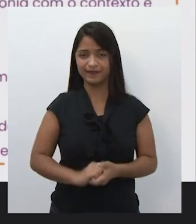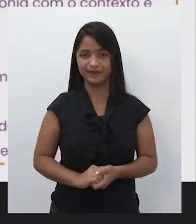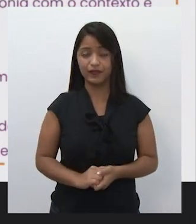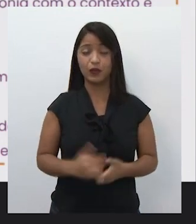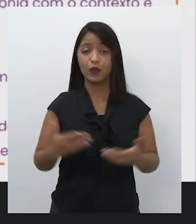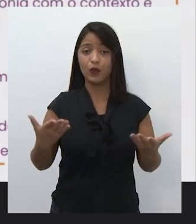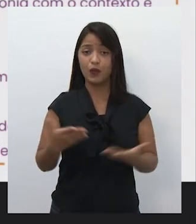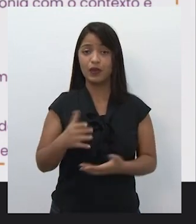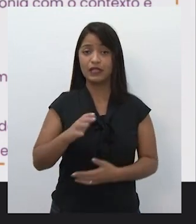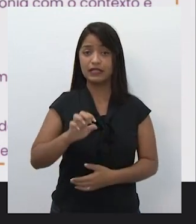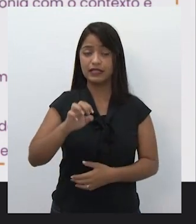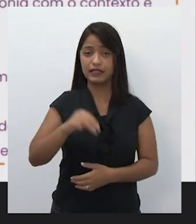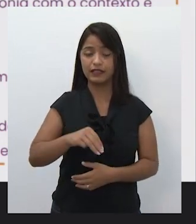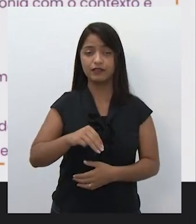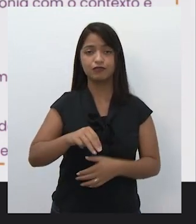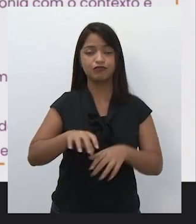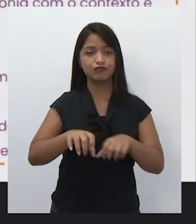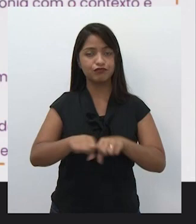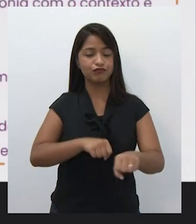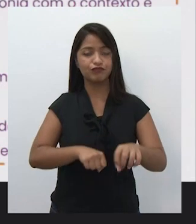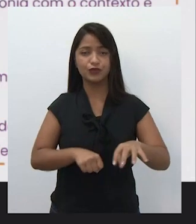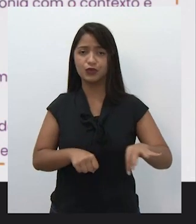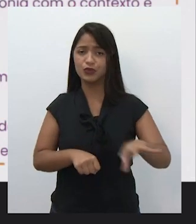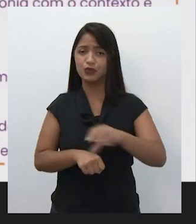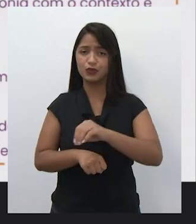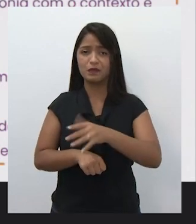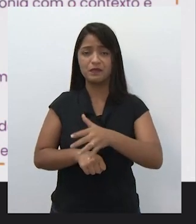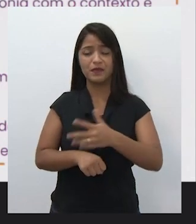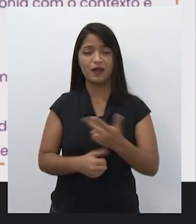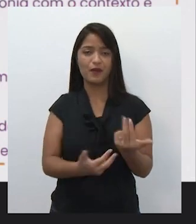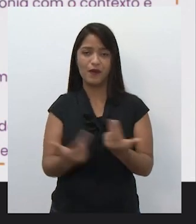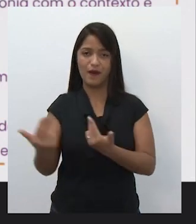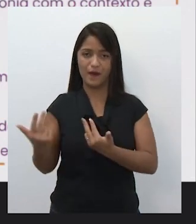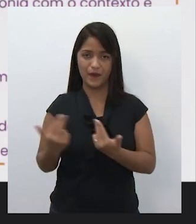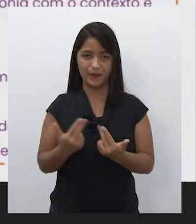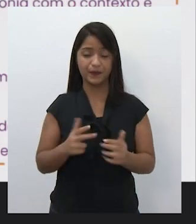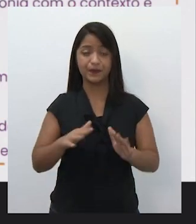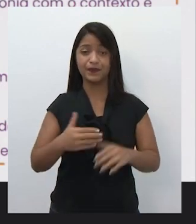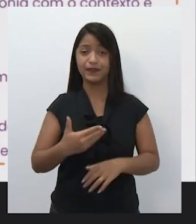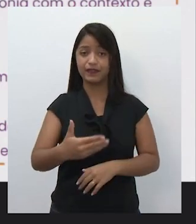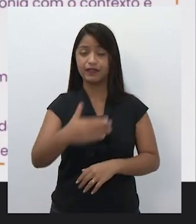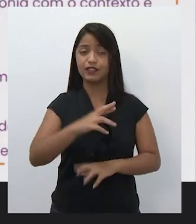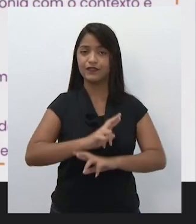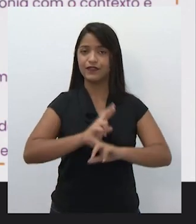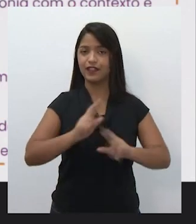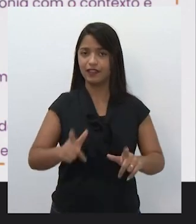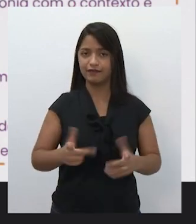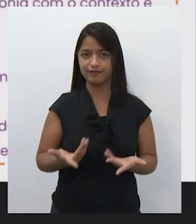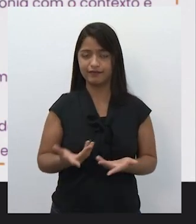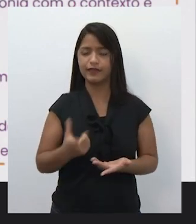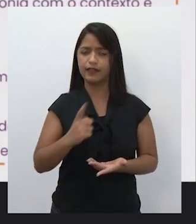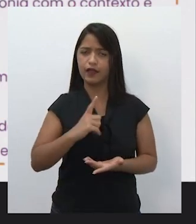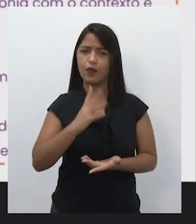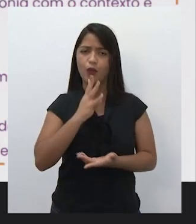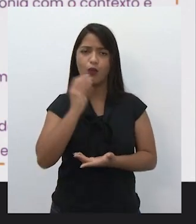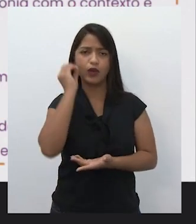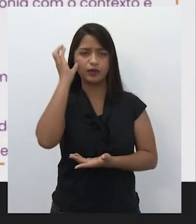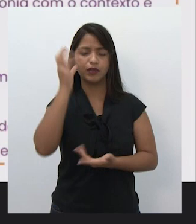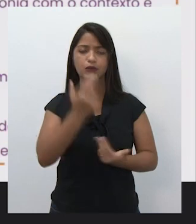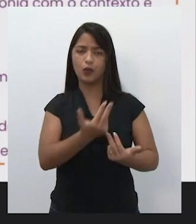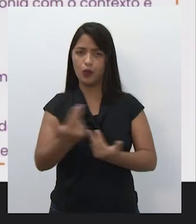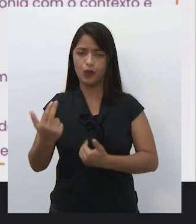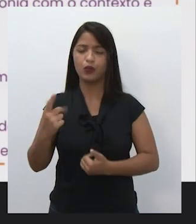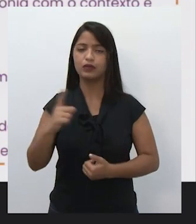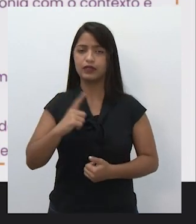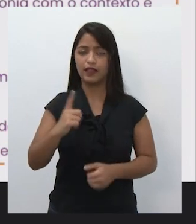menos igual. Eles vão ser diferenciados em áreas diferentes. Tem um conhecimento comum, mas vai ter uma diferenciação